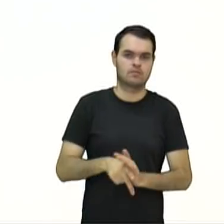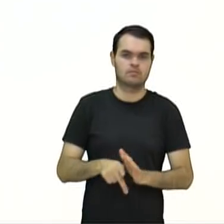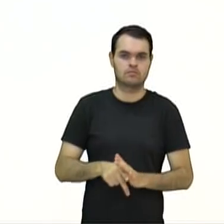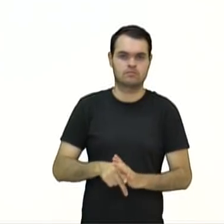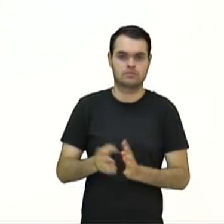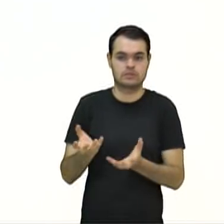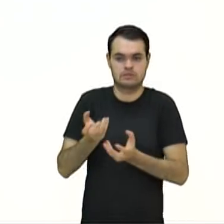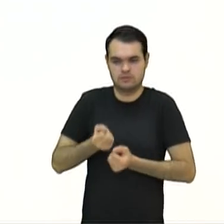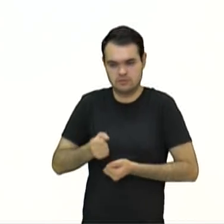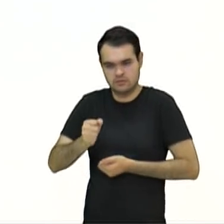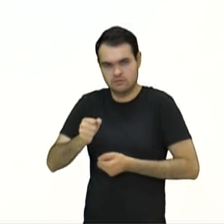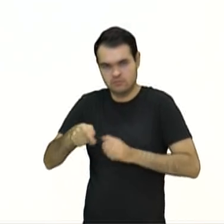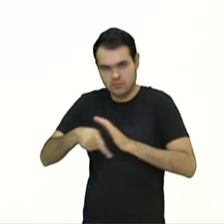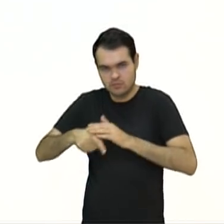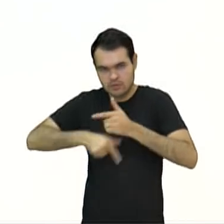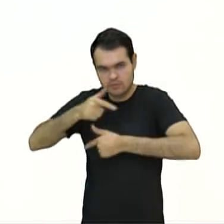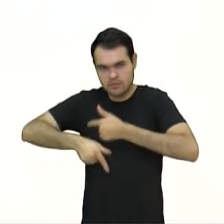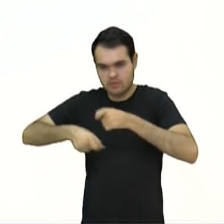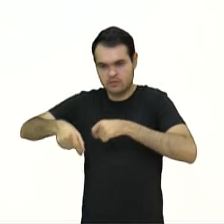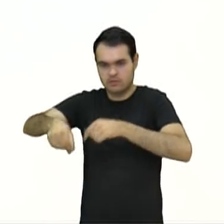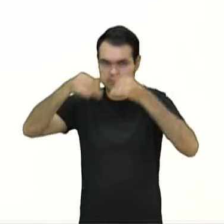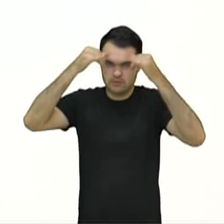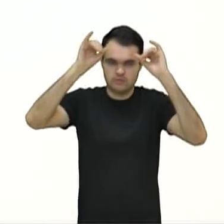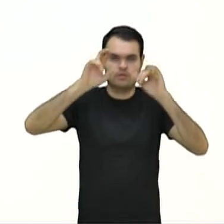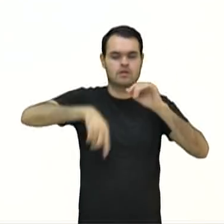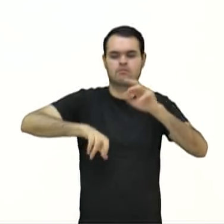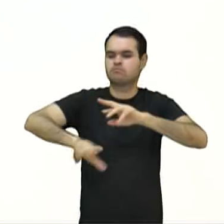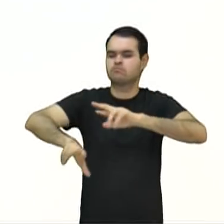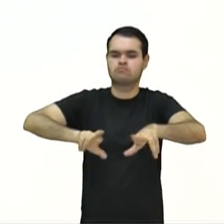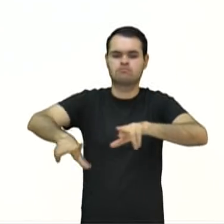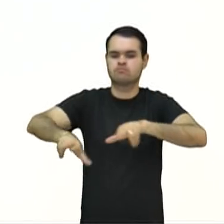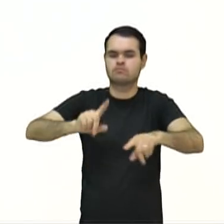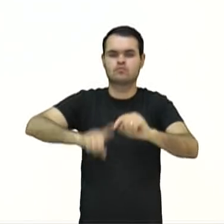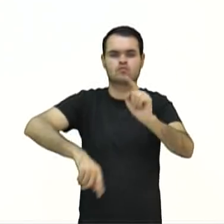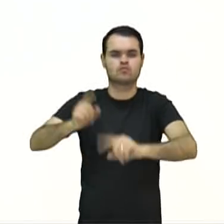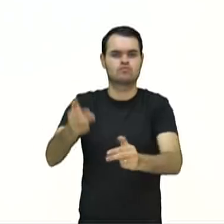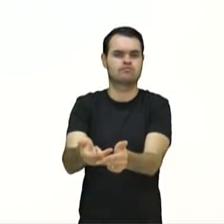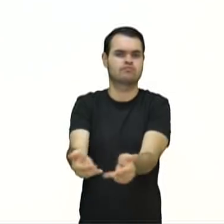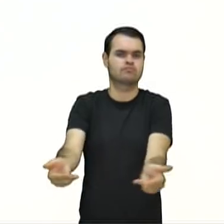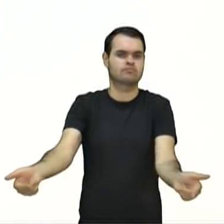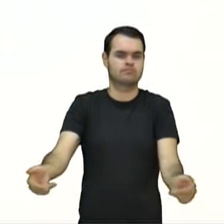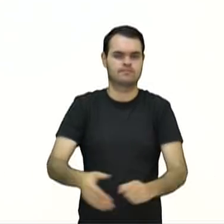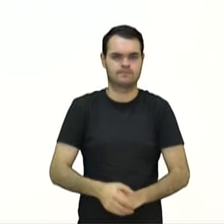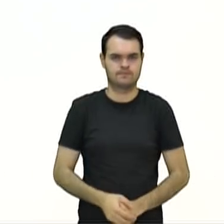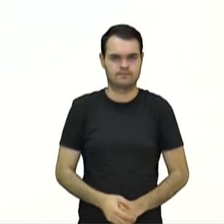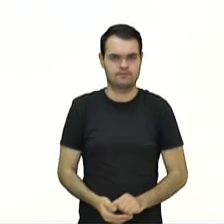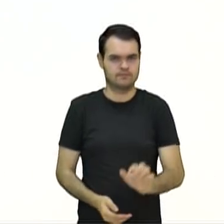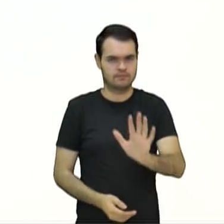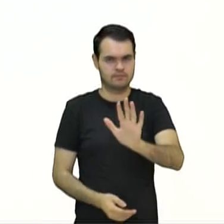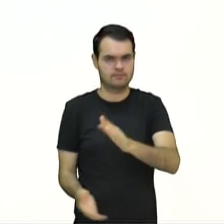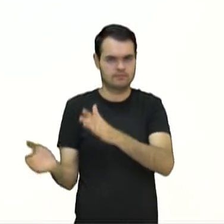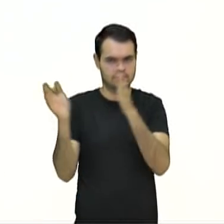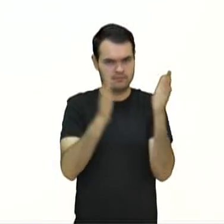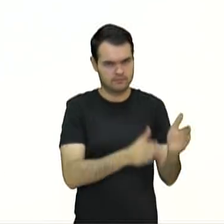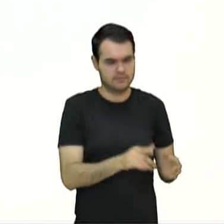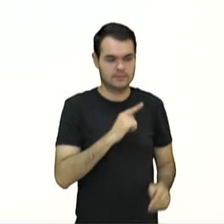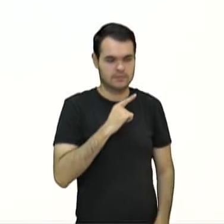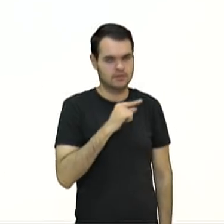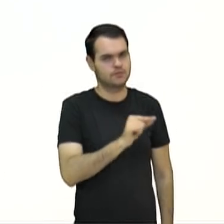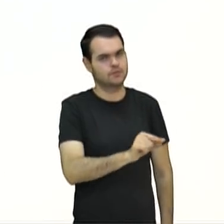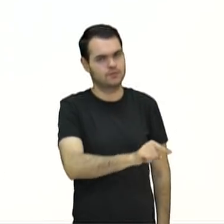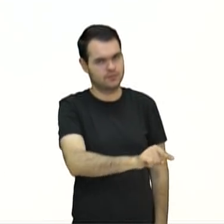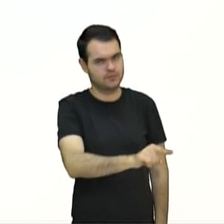atividades agrícolas e pecuárias. A diversificação desses produtos também. Mas, por contrapartida, nós também